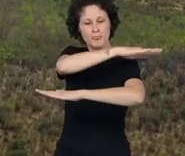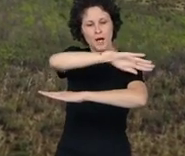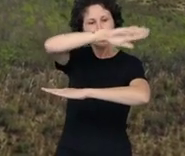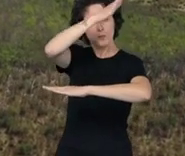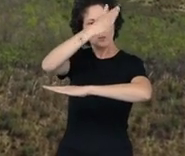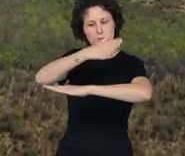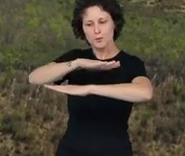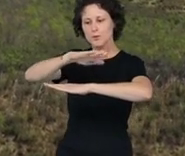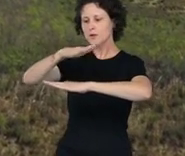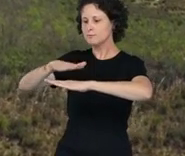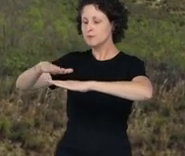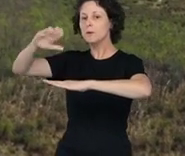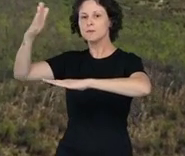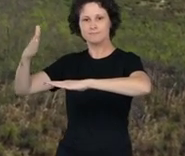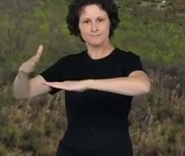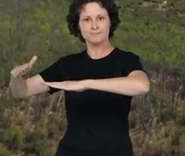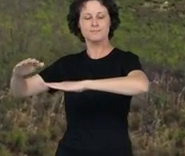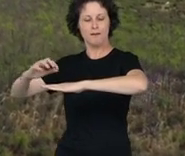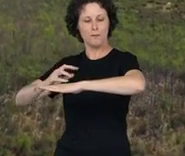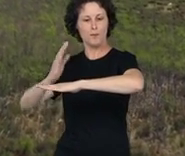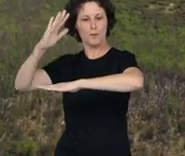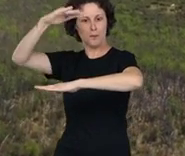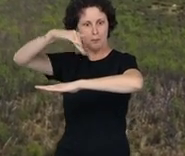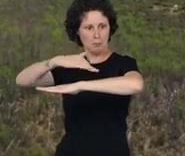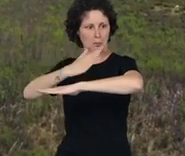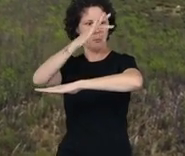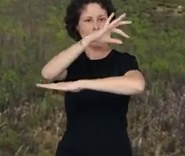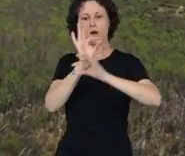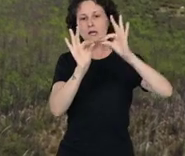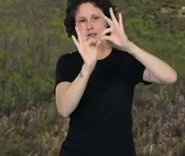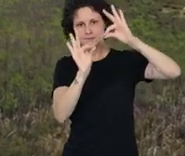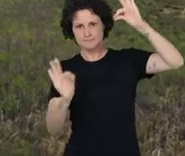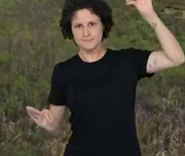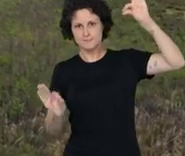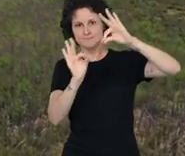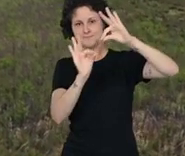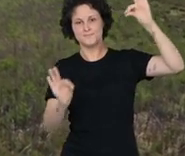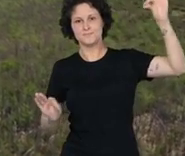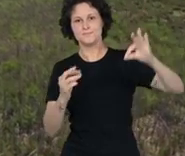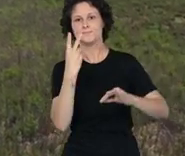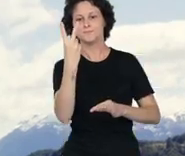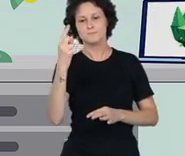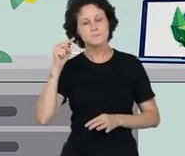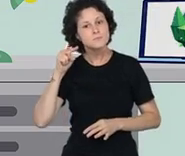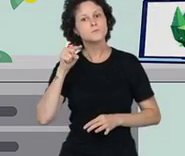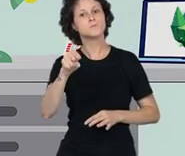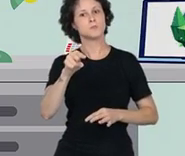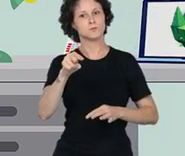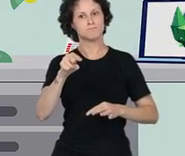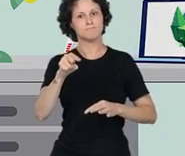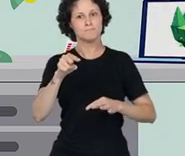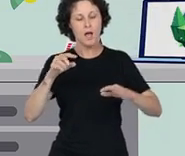grandes altitudes, bem íngremes e podem passar de 2.000 metros de altura. Além do choque entre placas